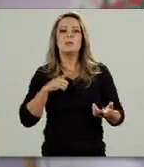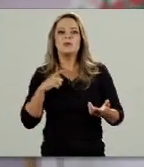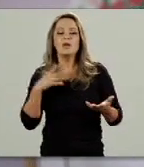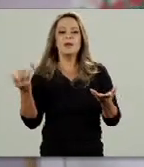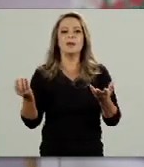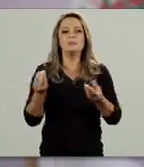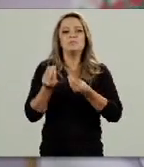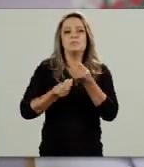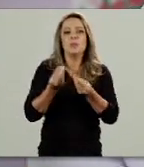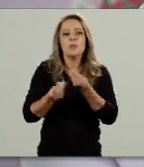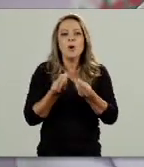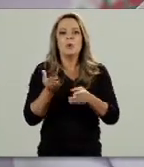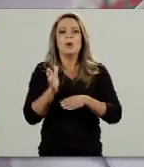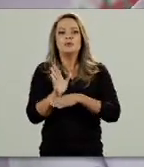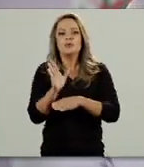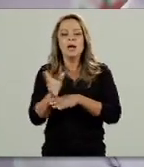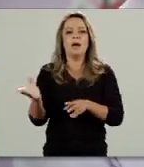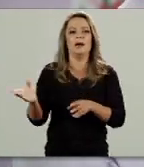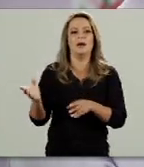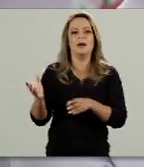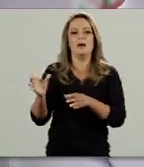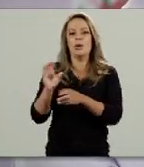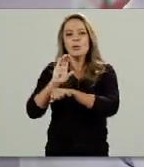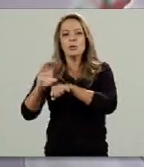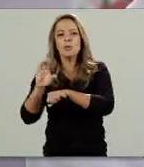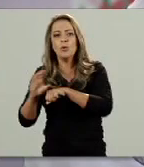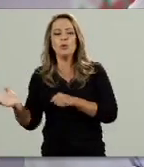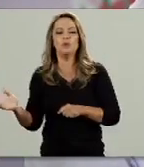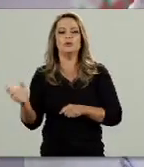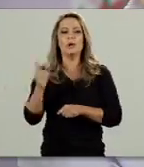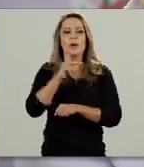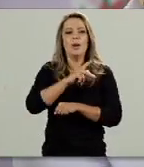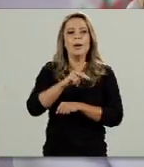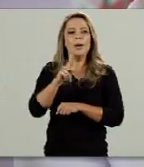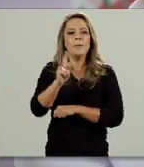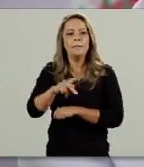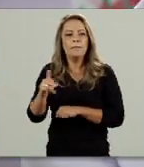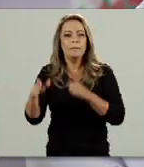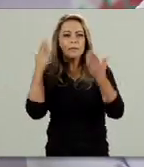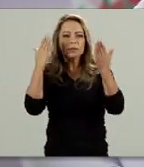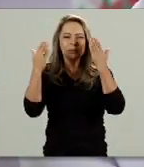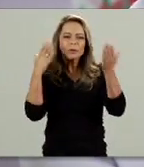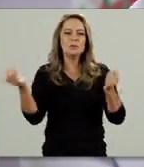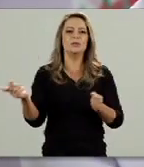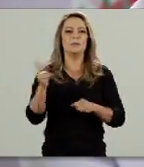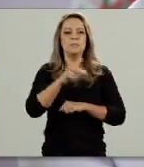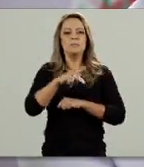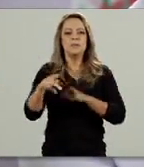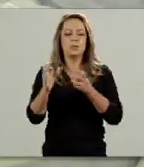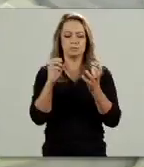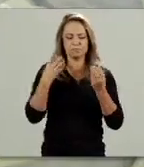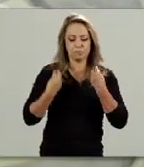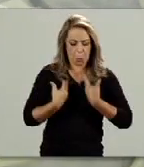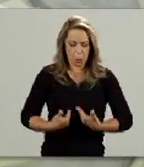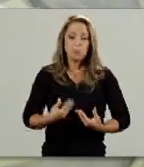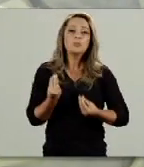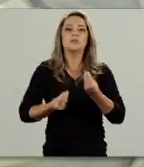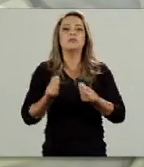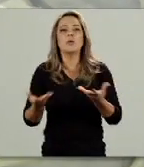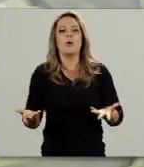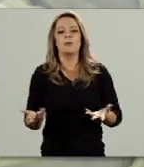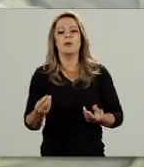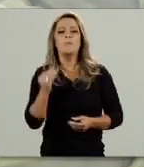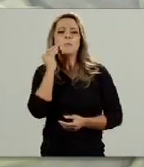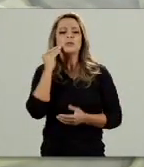tenham recursos que vêm de especializações como a psicopedagogia e a psicomotricidade. Agora aqui você